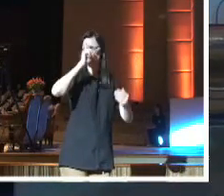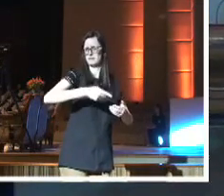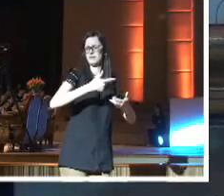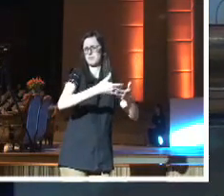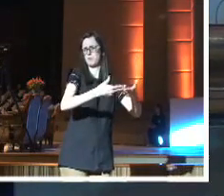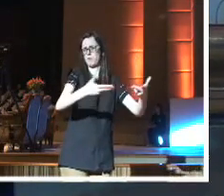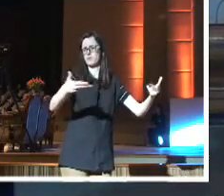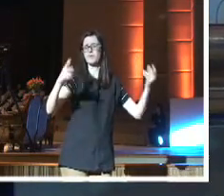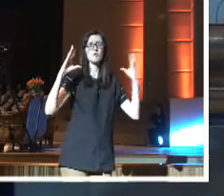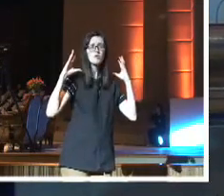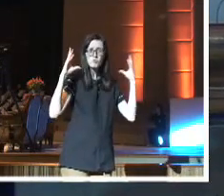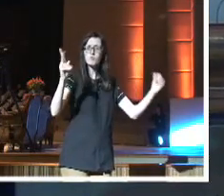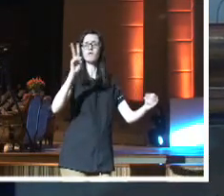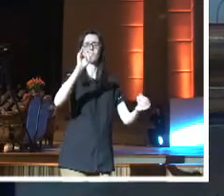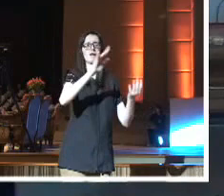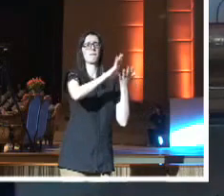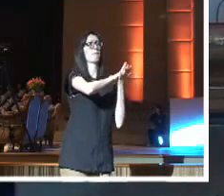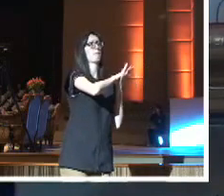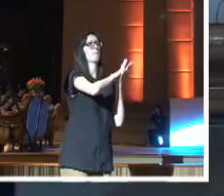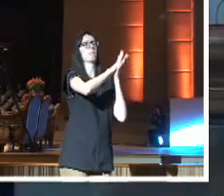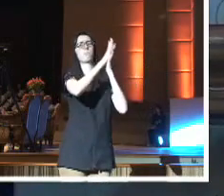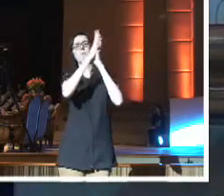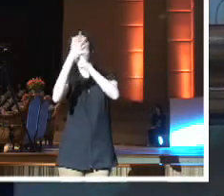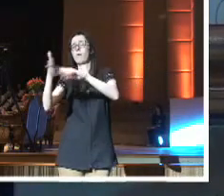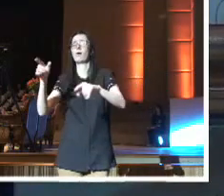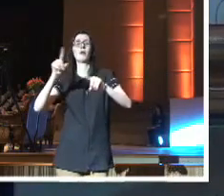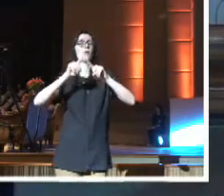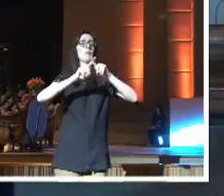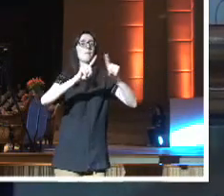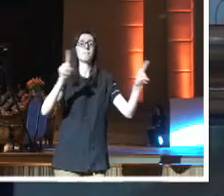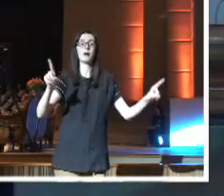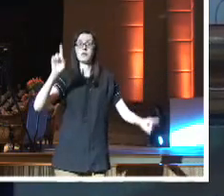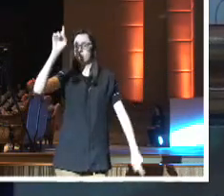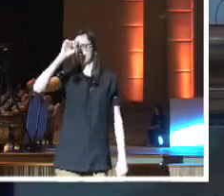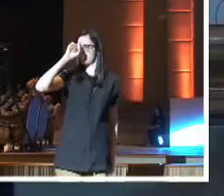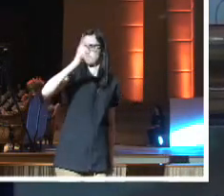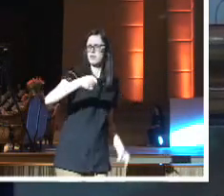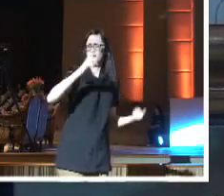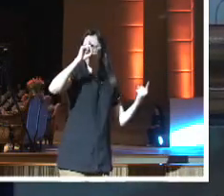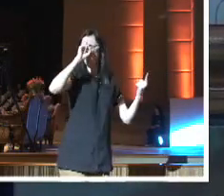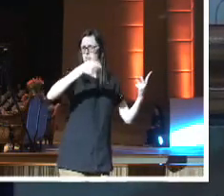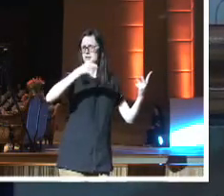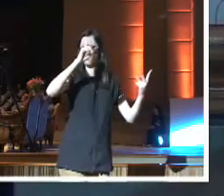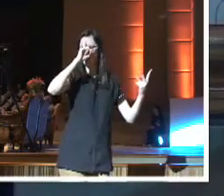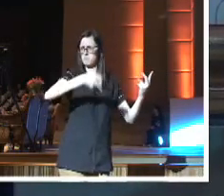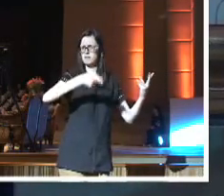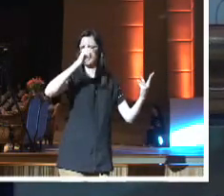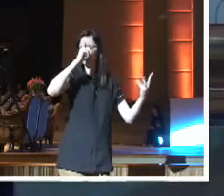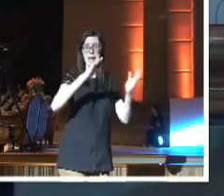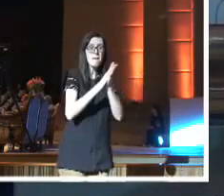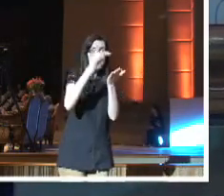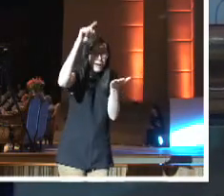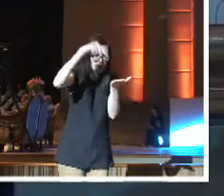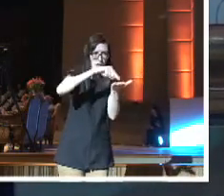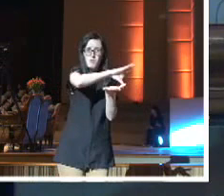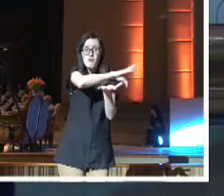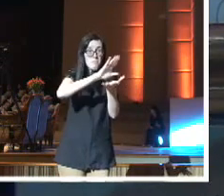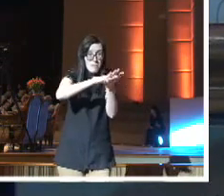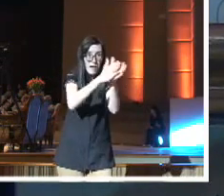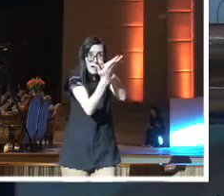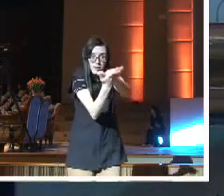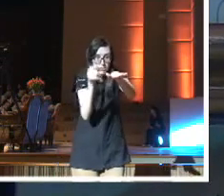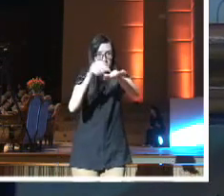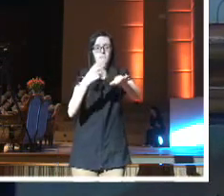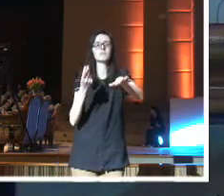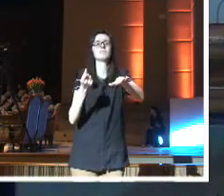Tudo aqui vai passar, mas todos os decretos de Deus, toda a palavra de Deus nas Escrituras e